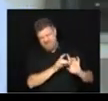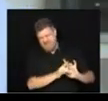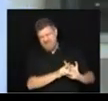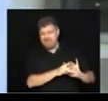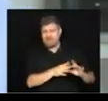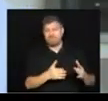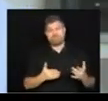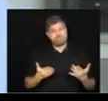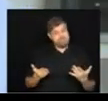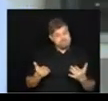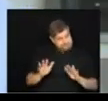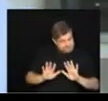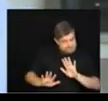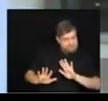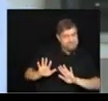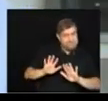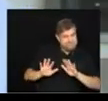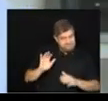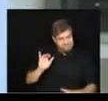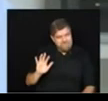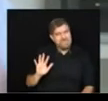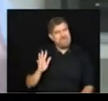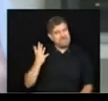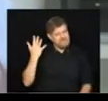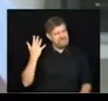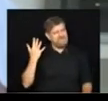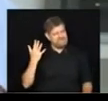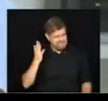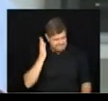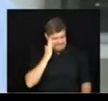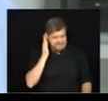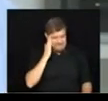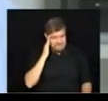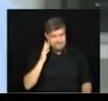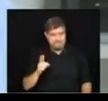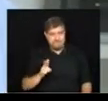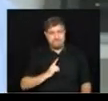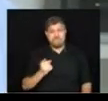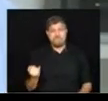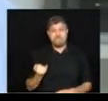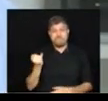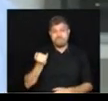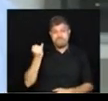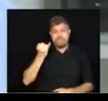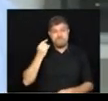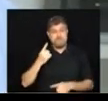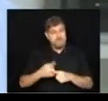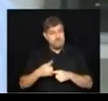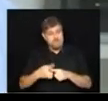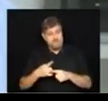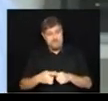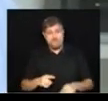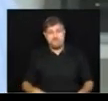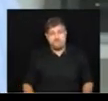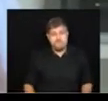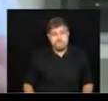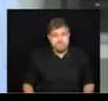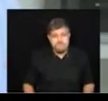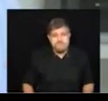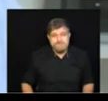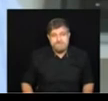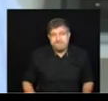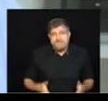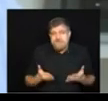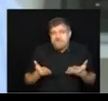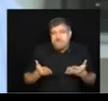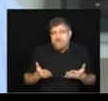Isso também acontece com muita frequência. Esse é um aspecto importante porque, assim, não é, você